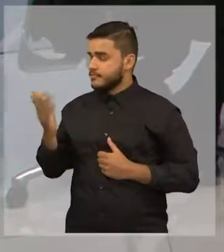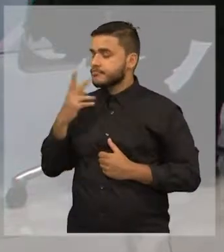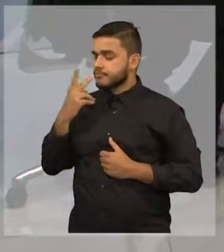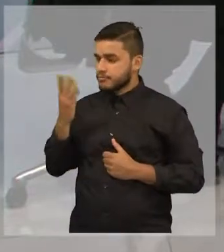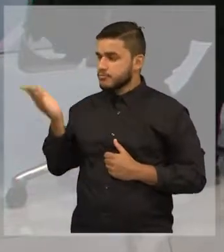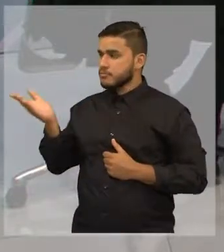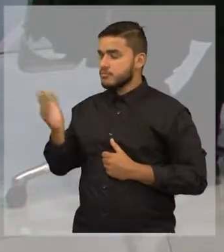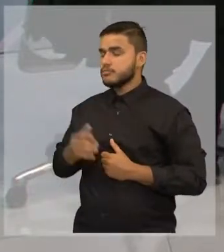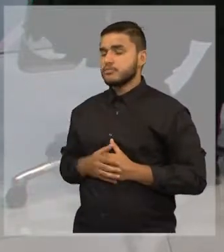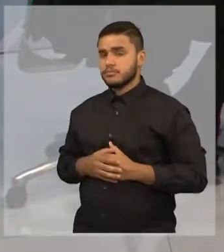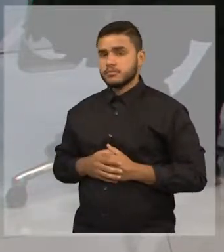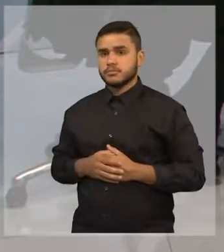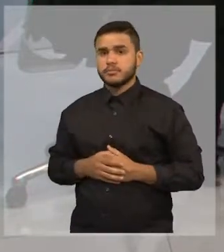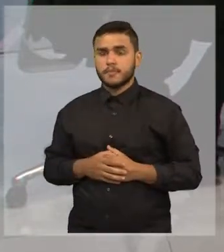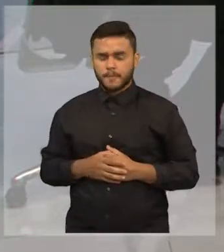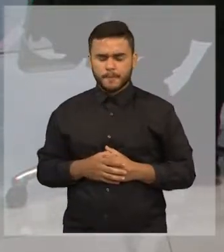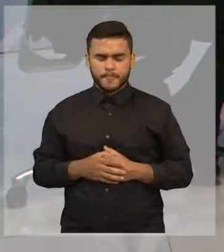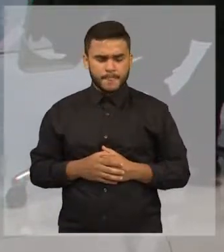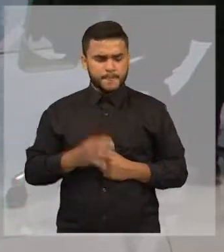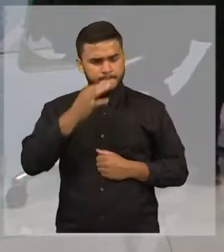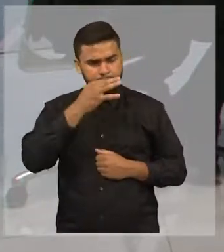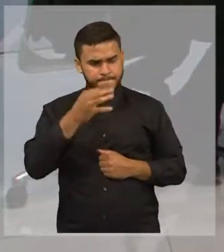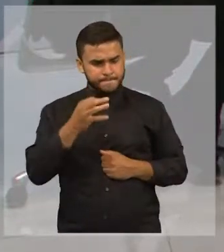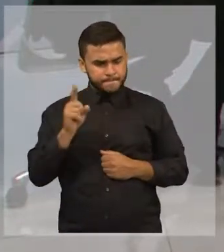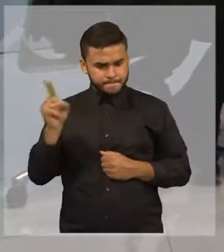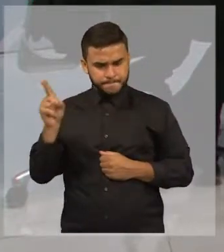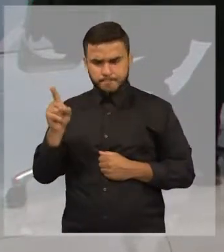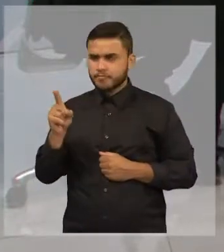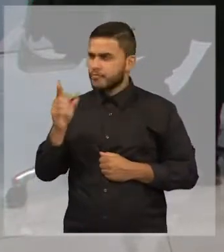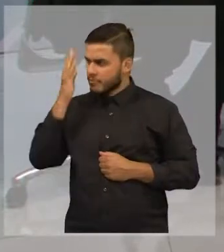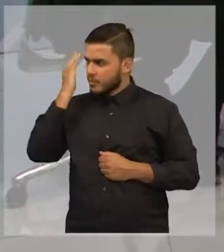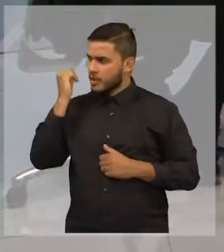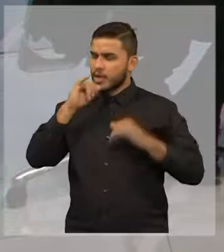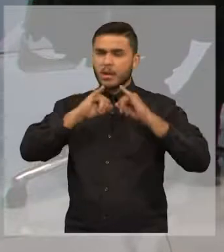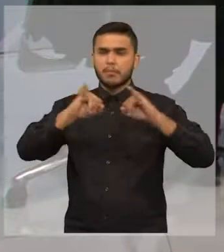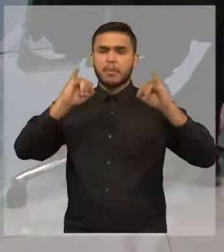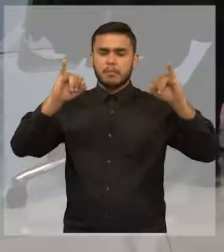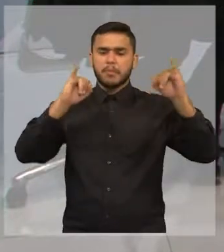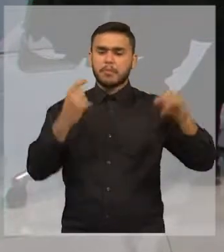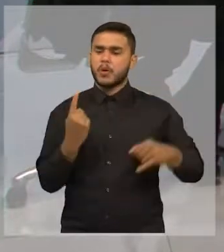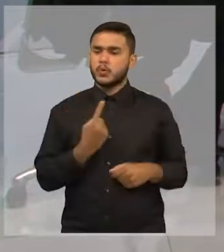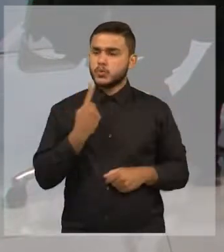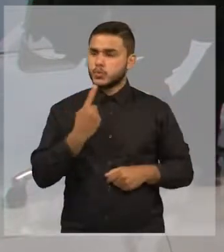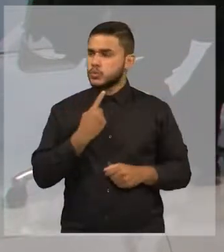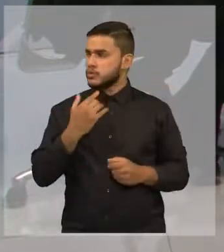acho que é importante chamar a atenção. Você diz, ele fez a campanha sozinho.